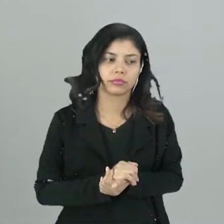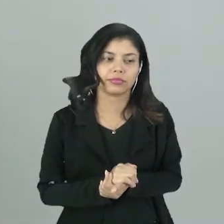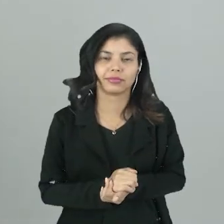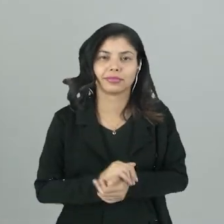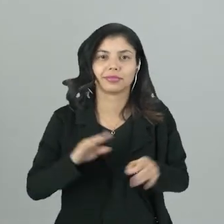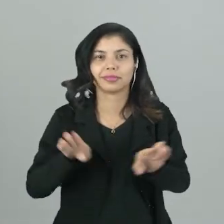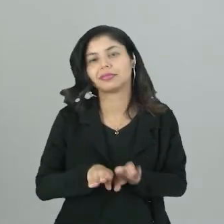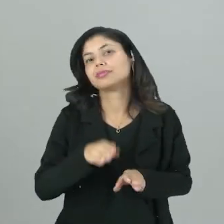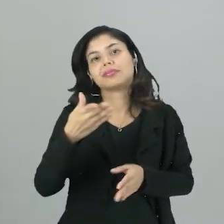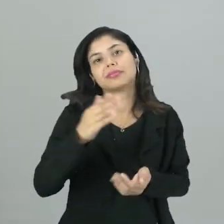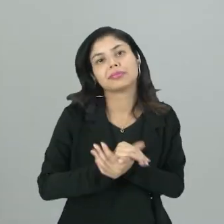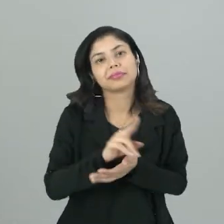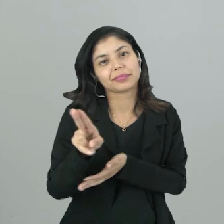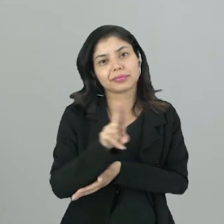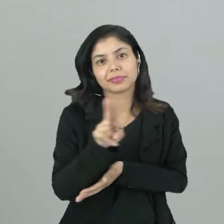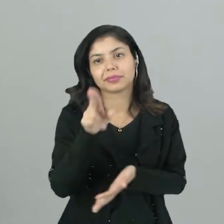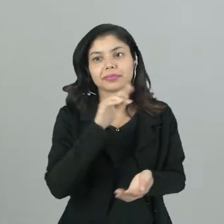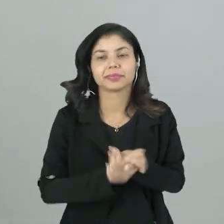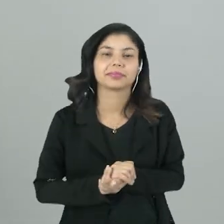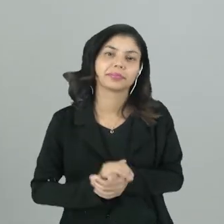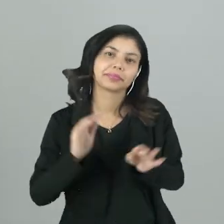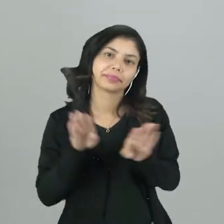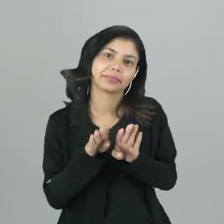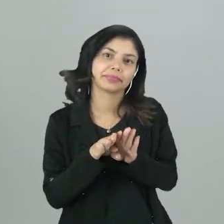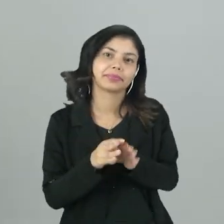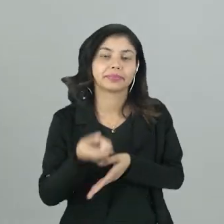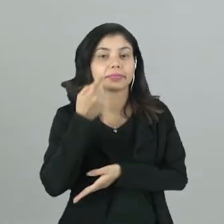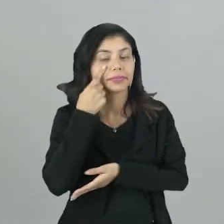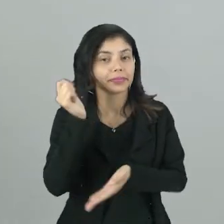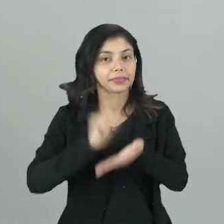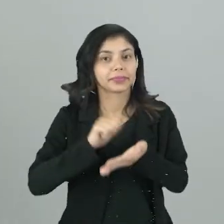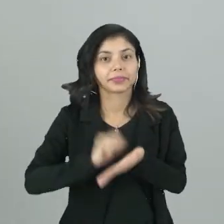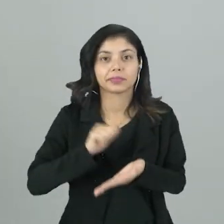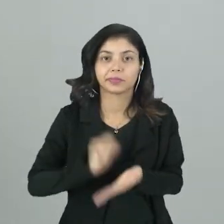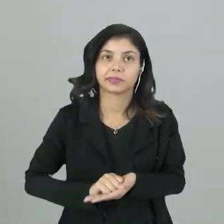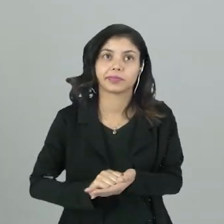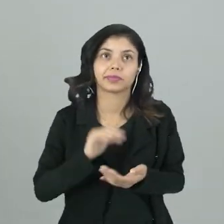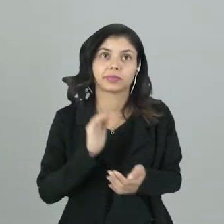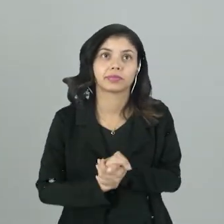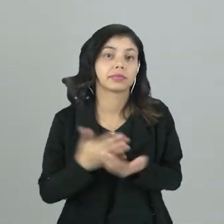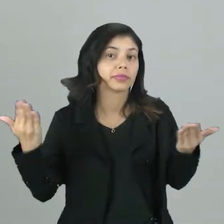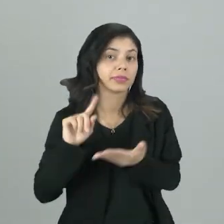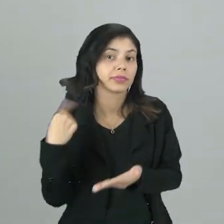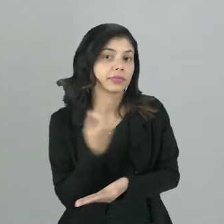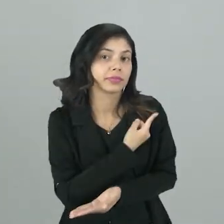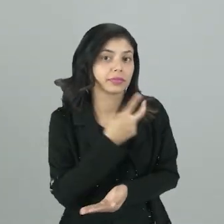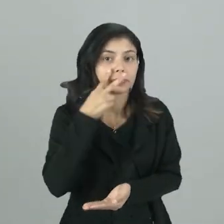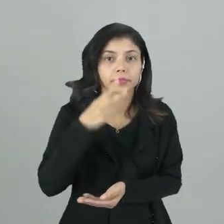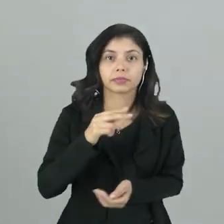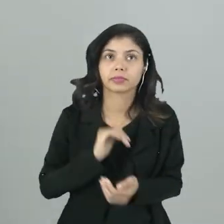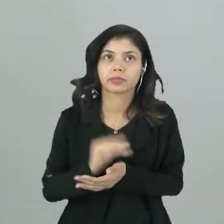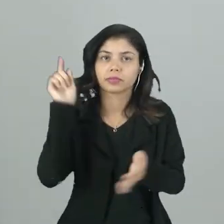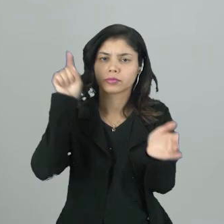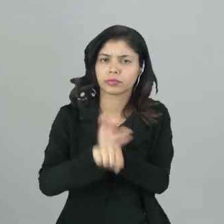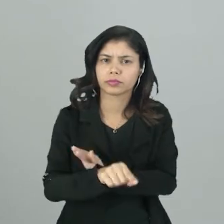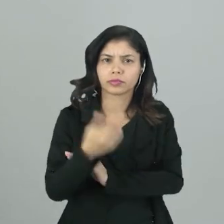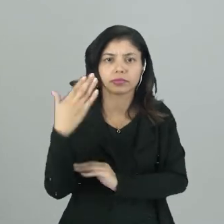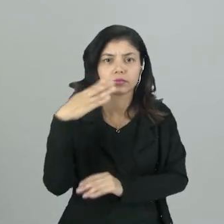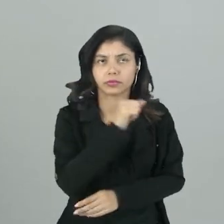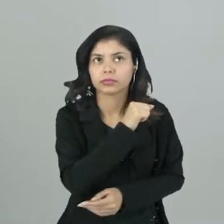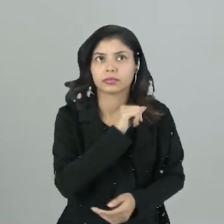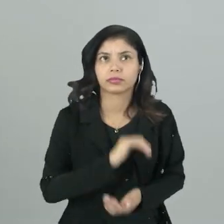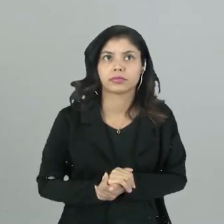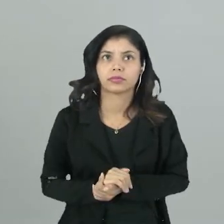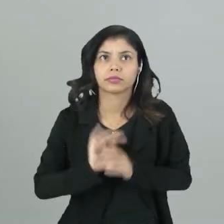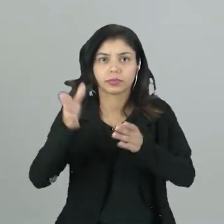pré-história e início da chamada história no geral, que é a invenção da escrita, certo? E agora vamos aqui ver uma questão rapidinho só para a